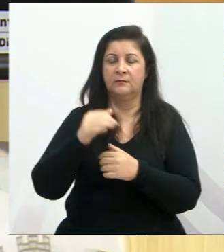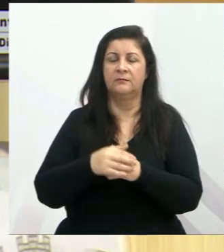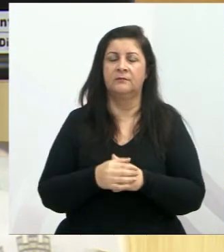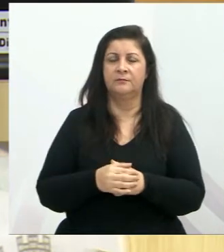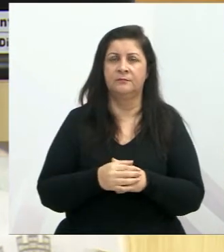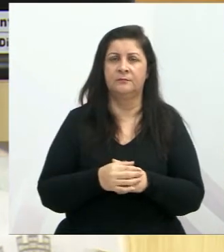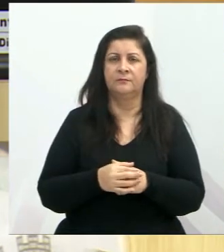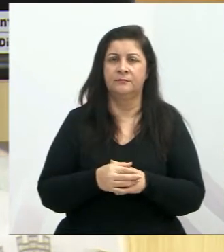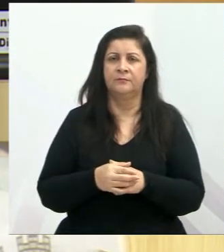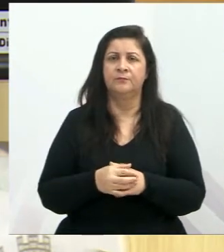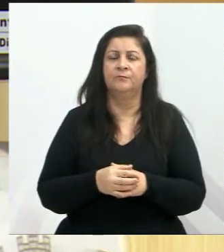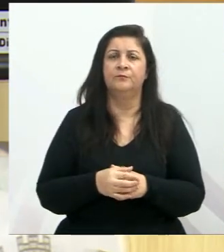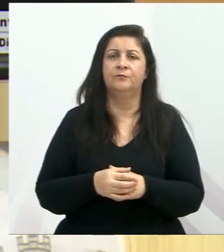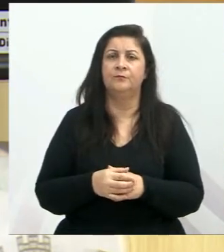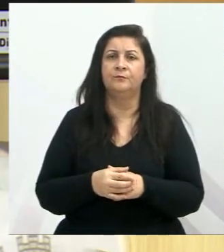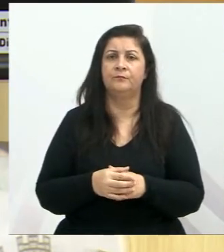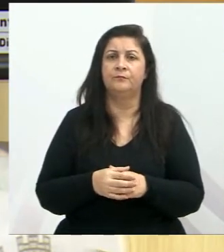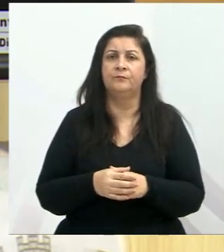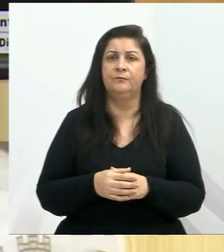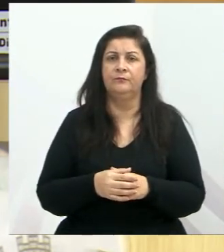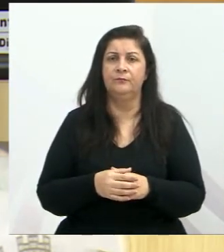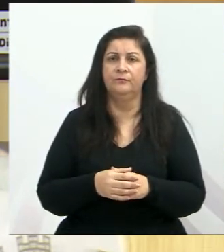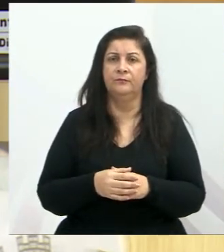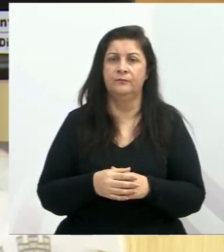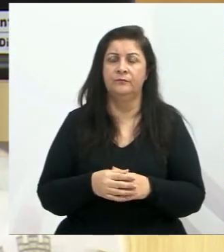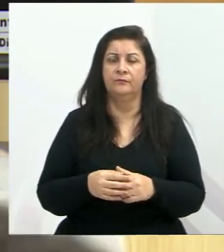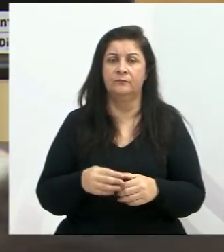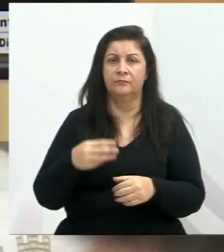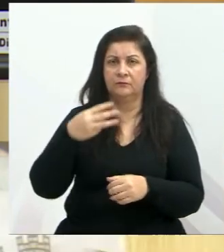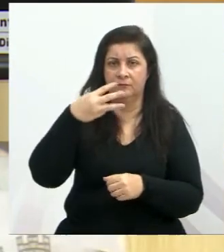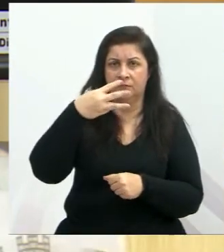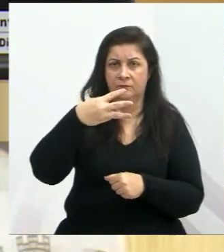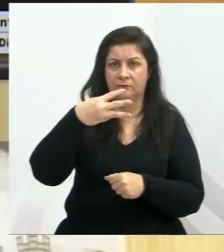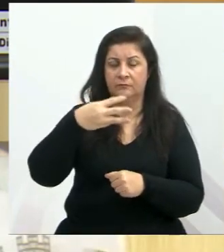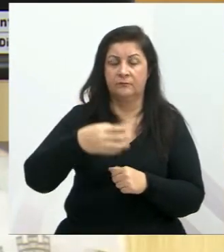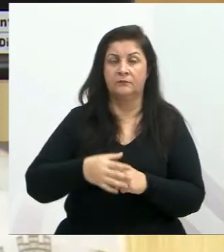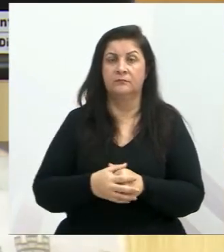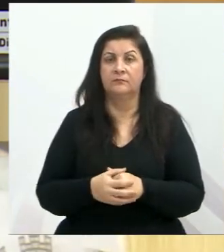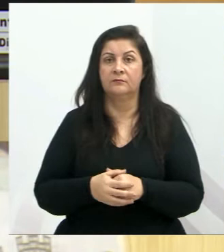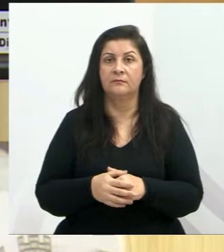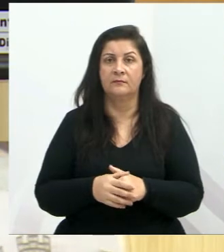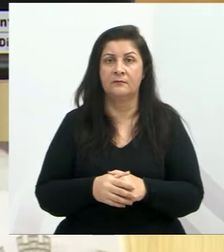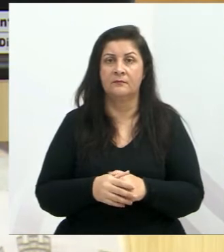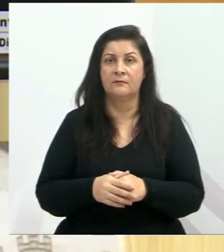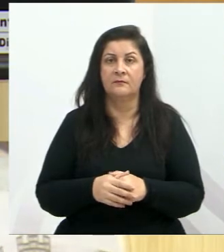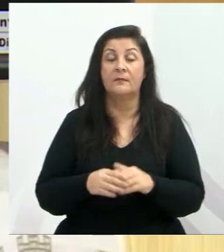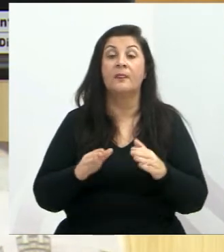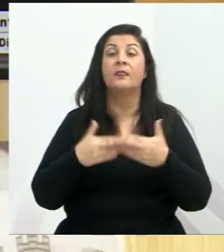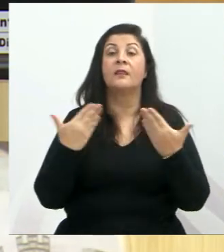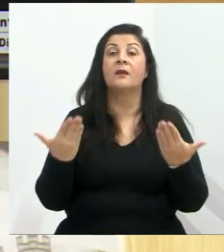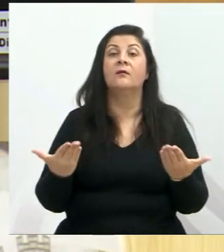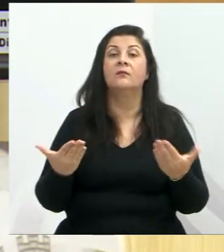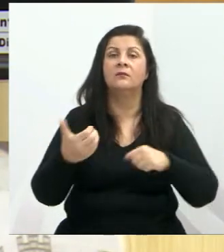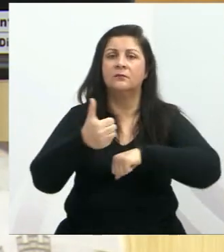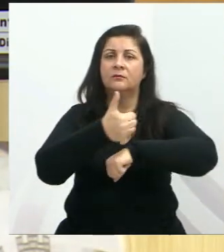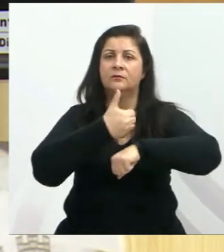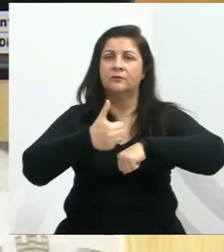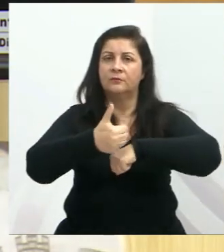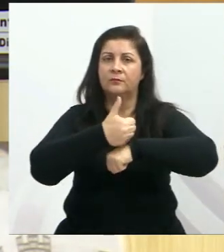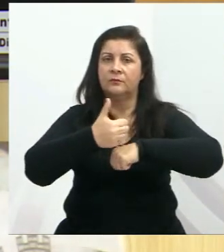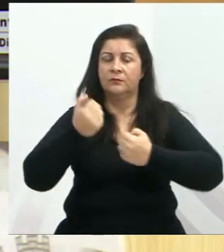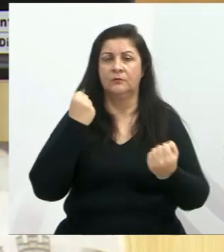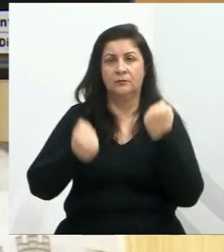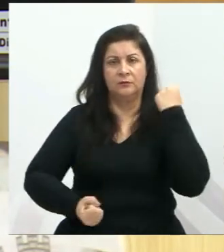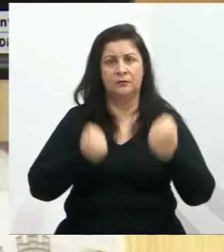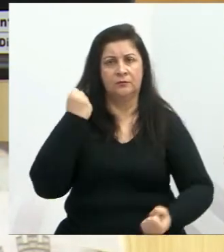Conselho Regional de Educação Física? 3. Quando os profissionais de educação física